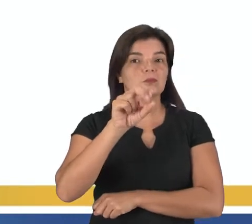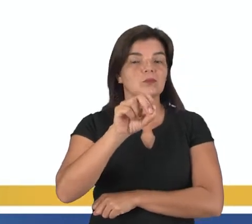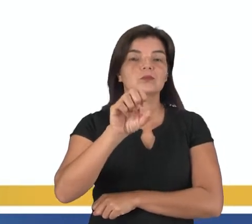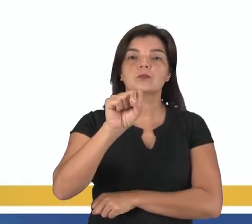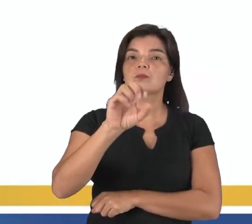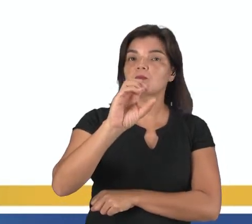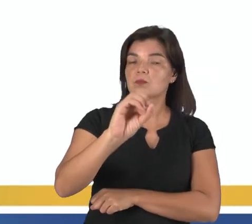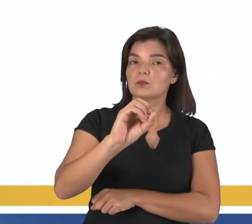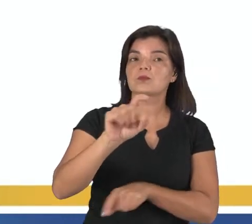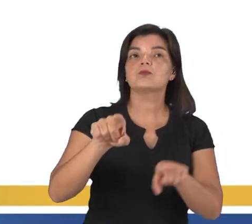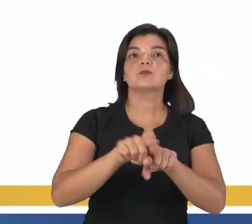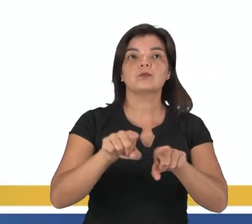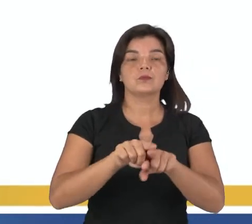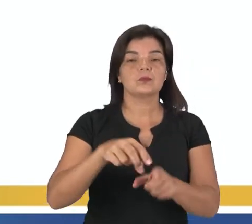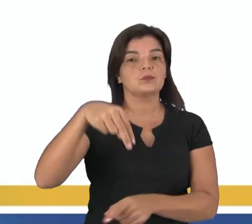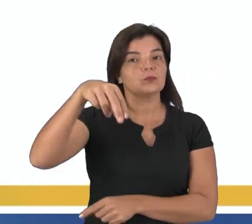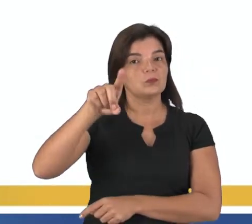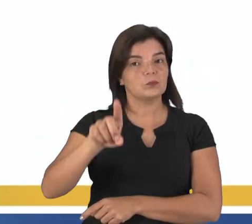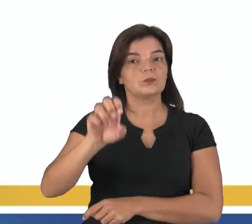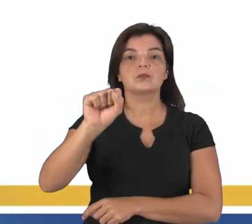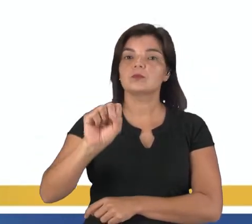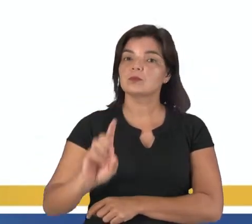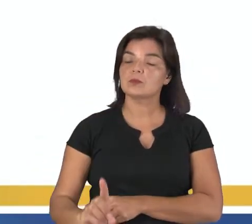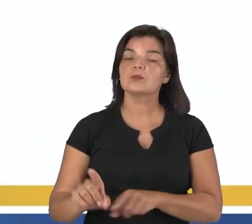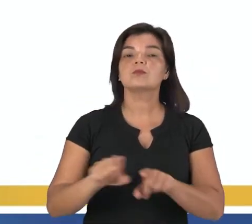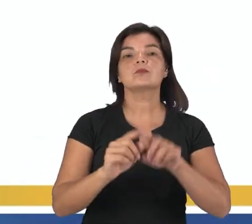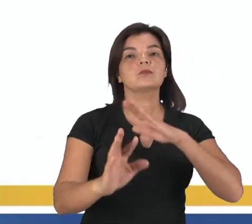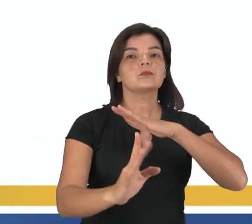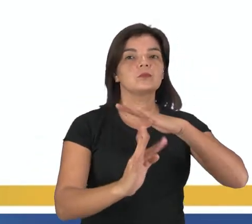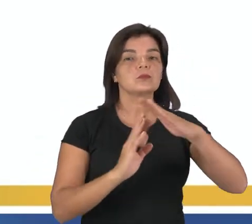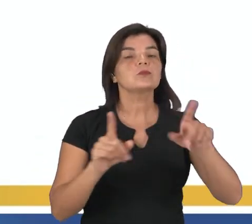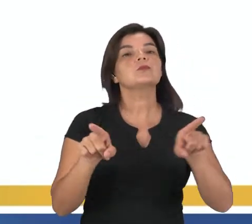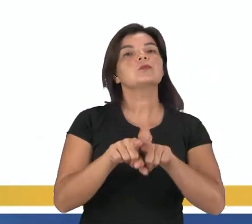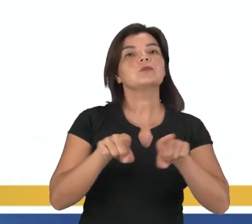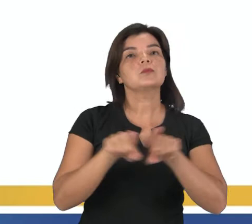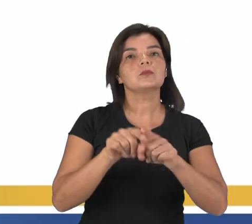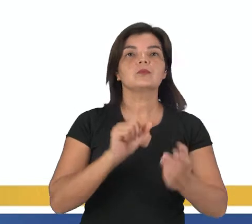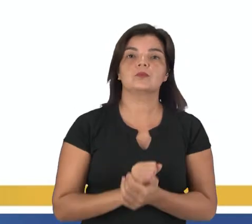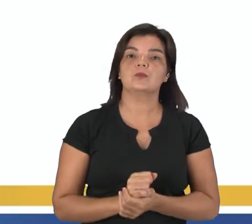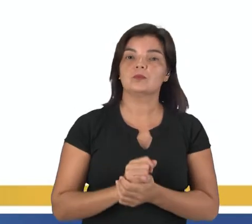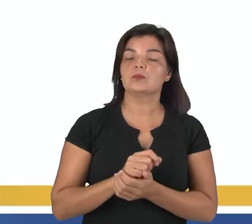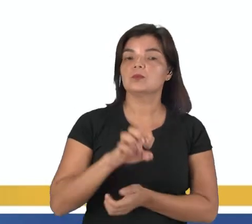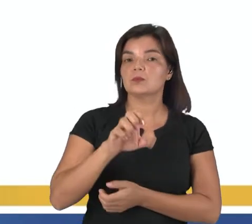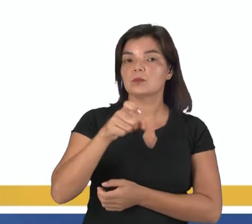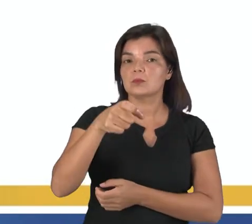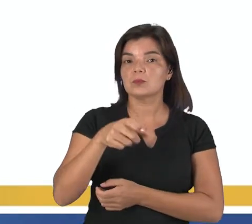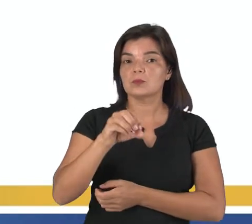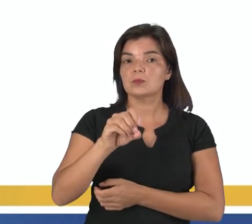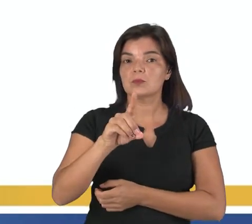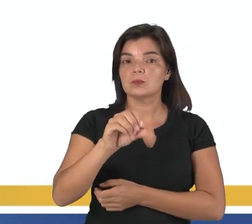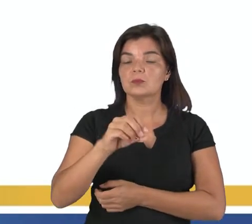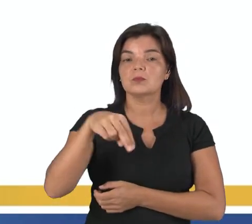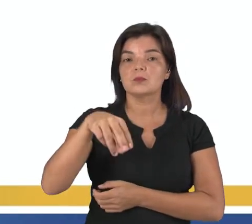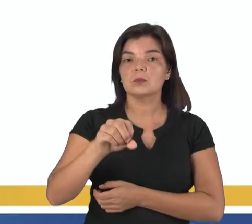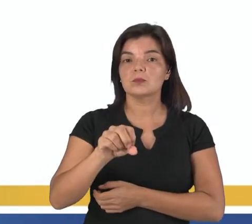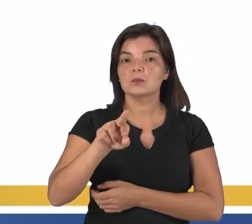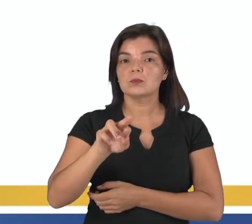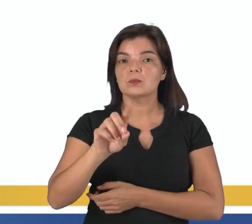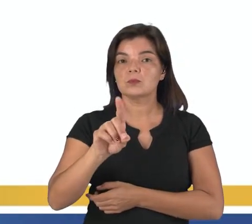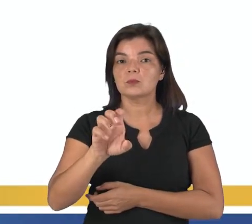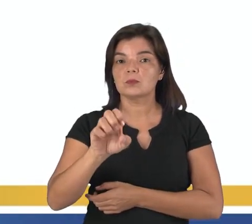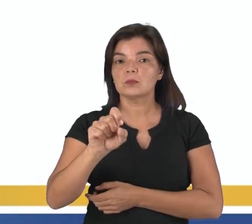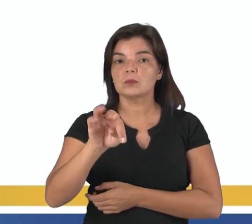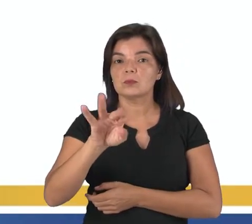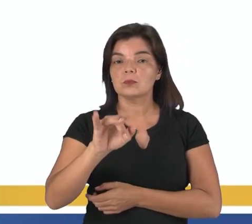A migração nordeste e sudeste. Esta migração, também chamada de êxodo nordestino, ocorre quando